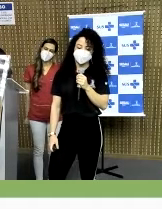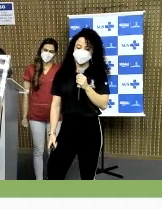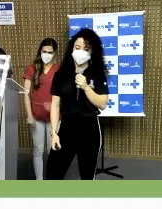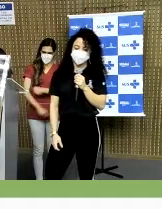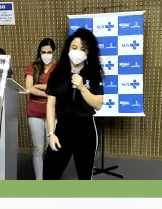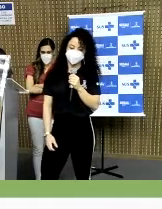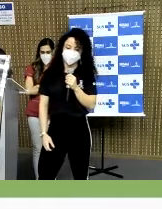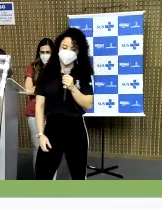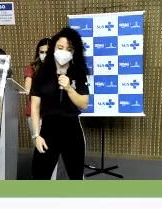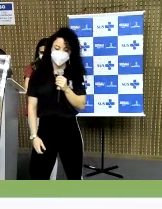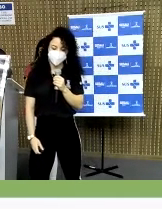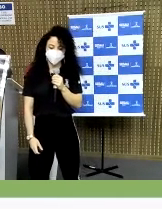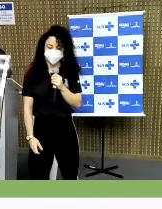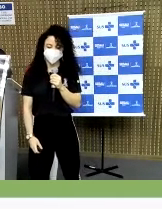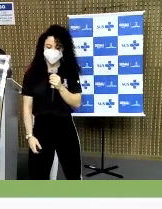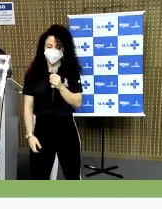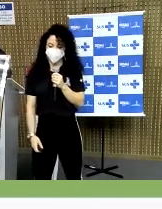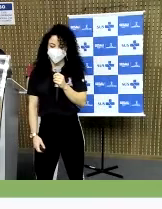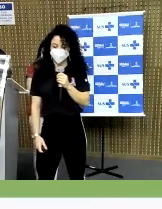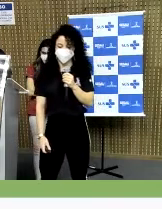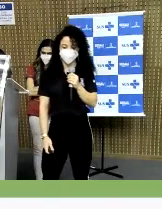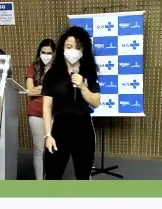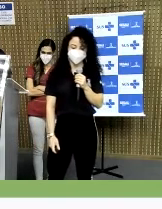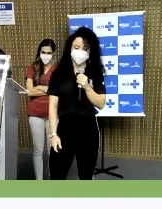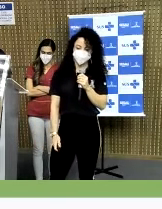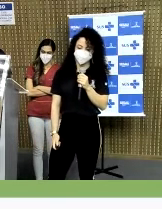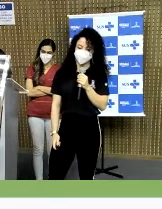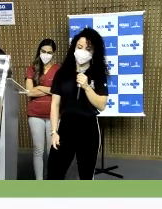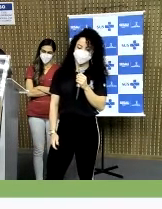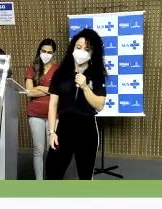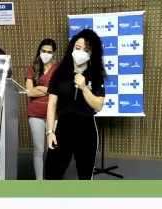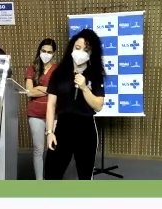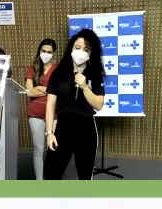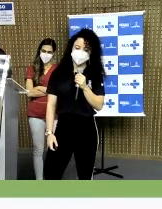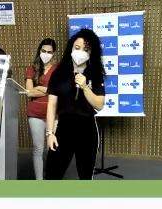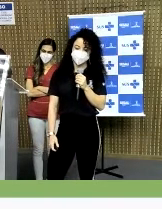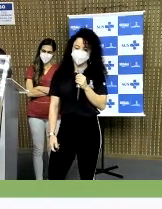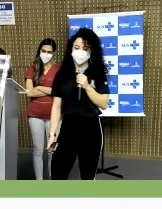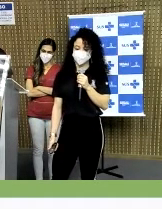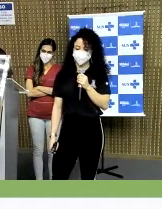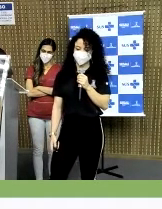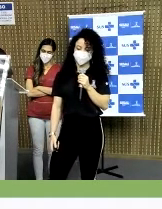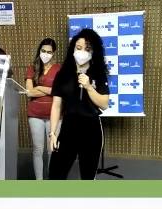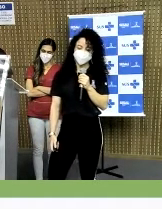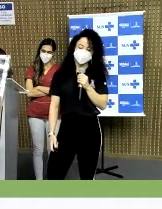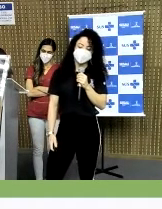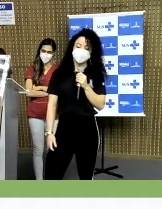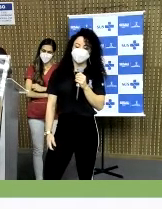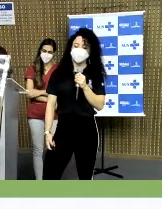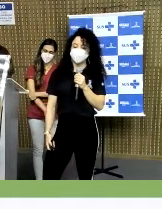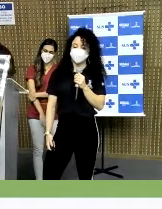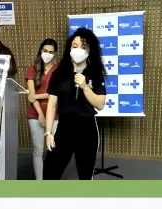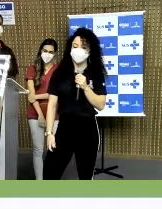Em relação à saúde da mulher, a consulta de enfermagem a gestantes. Atualmente, a gente tem uma população de 51 gestantes.